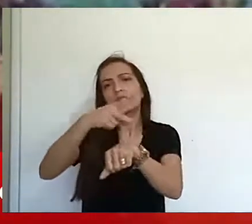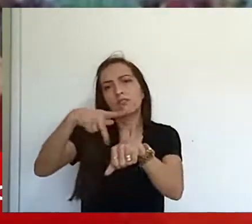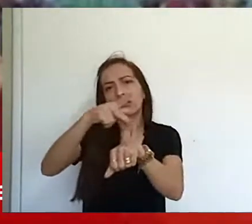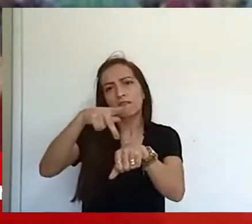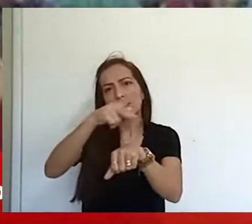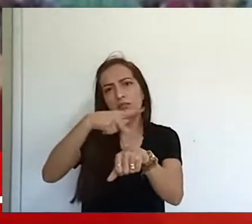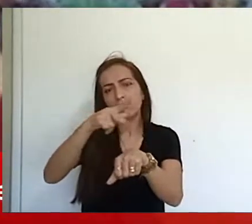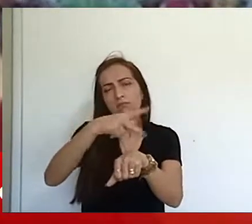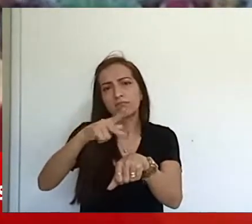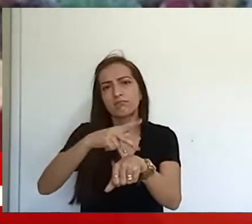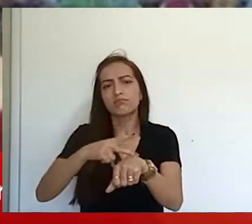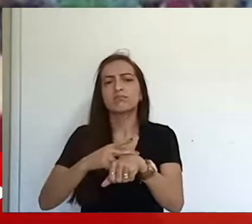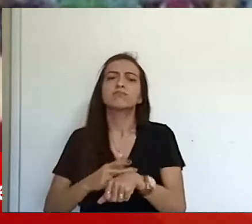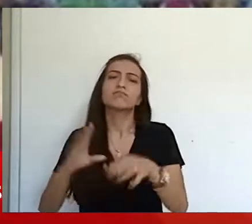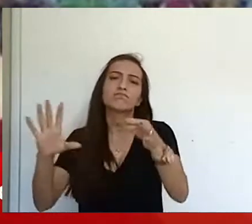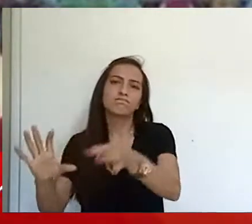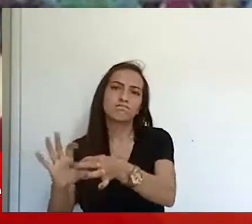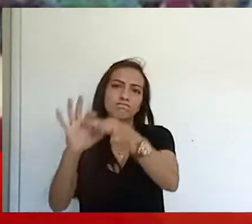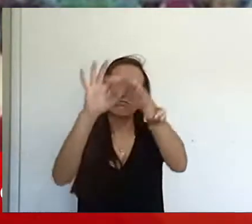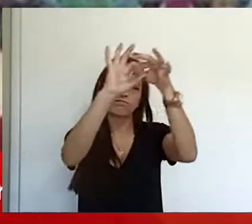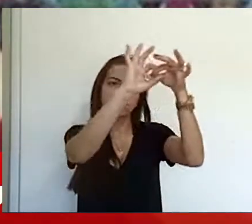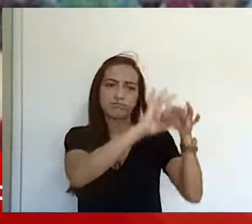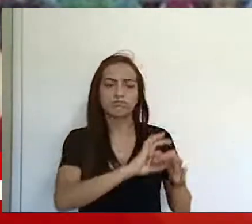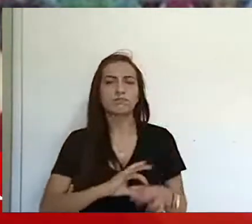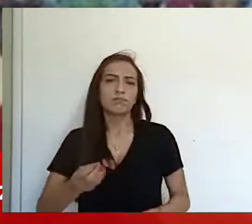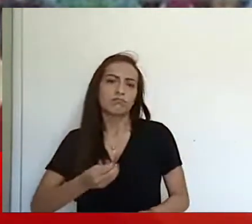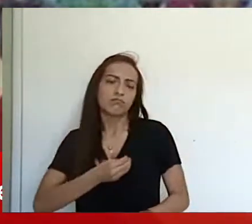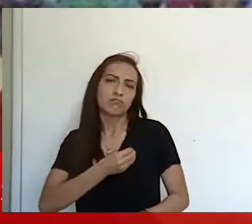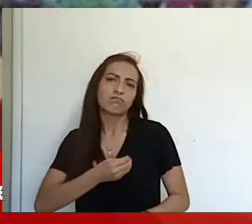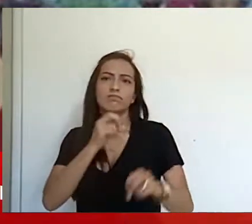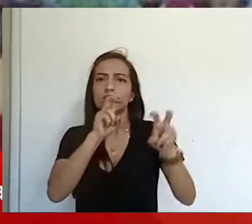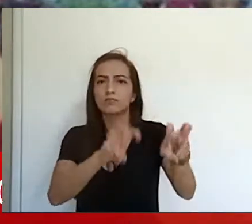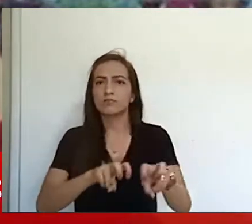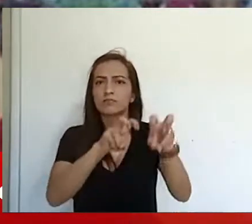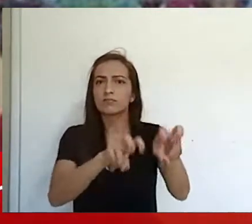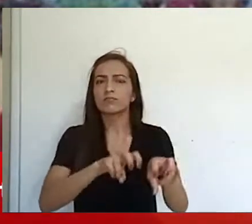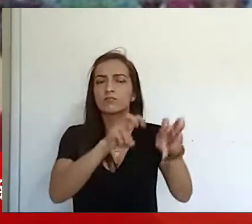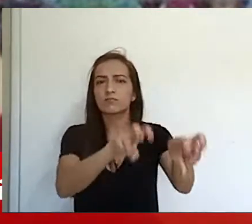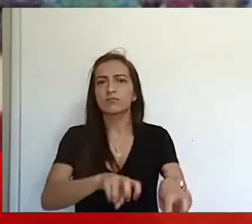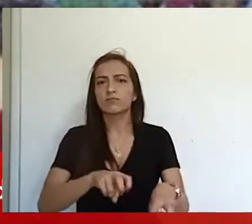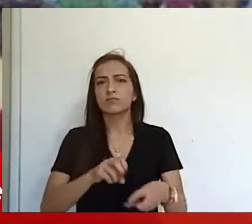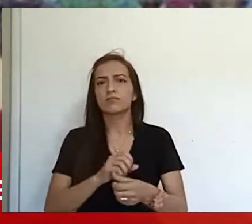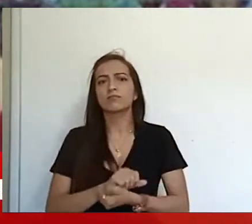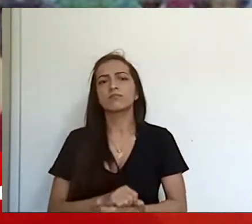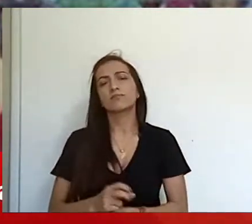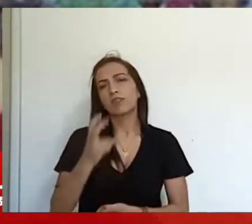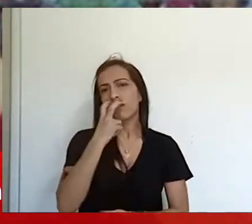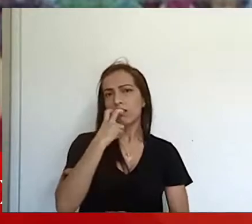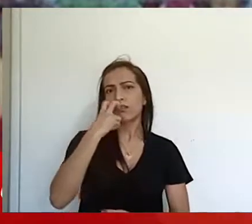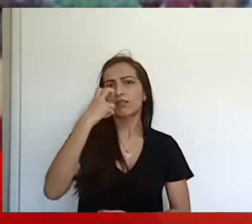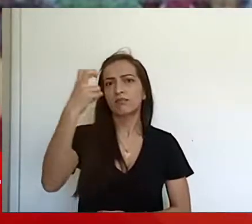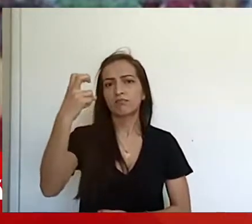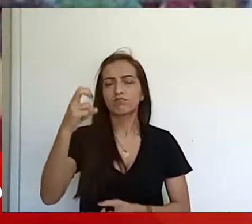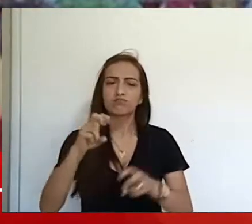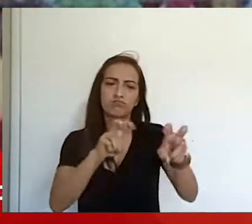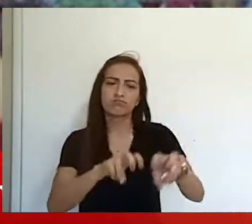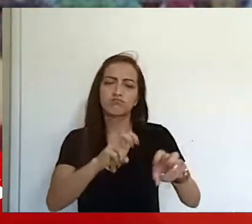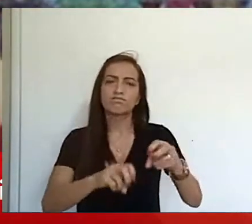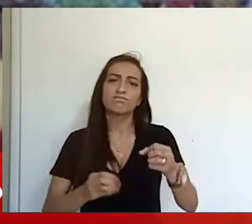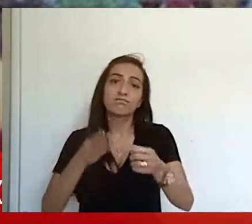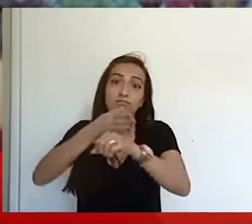à forma de vida no campo. Então, tem o Voz do Campo, é só acessar lá na internet, está bem interessante, que cada